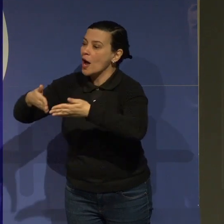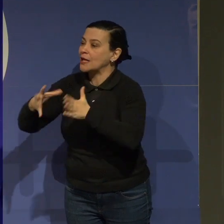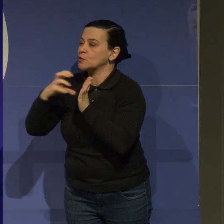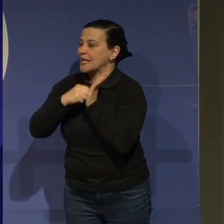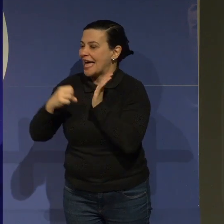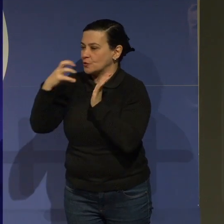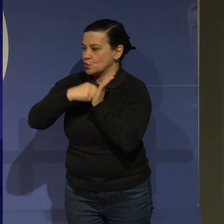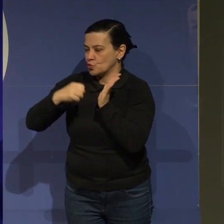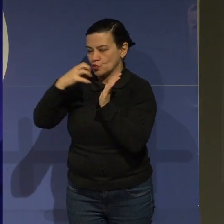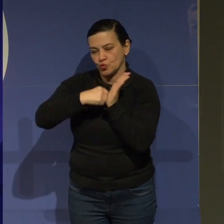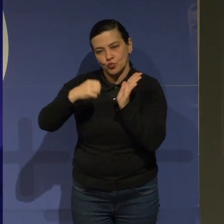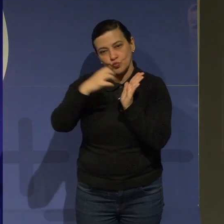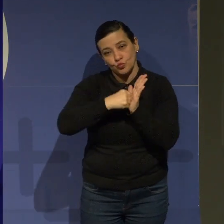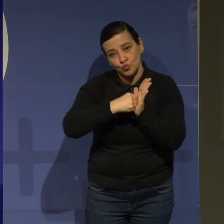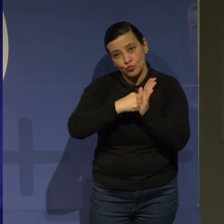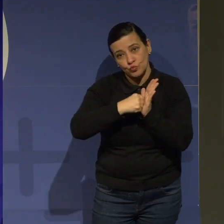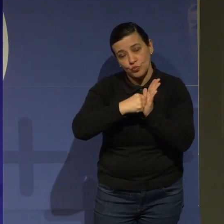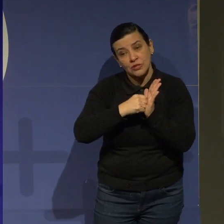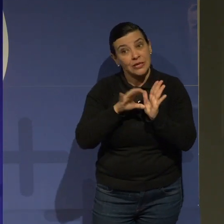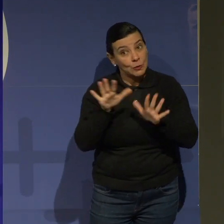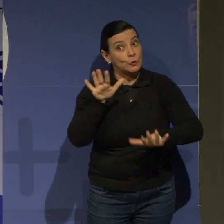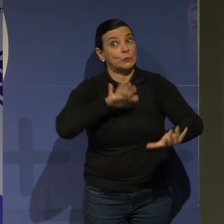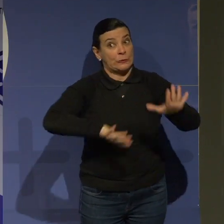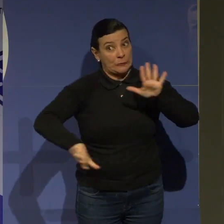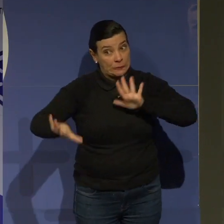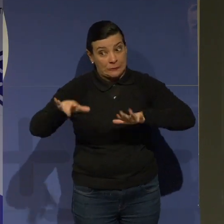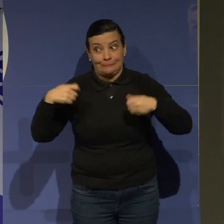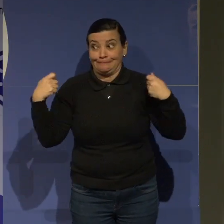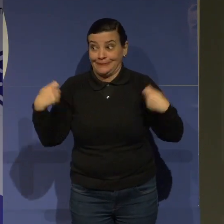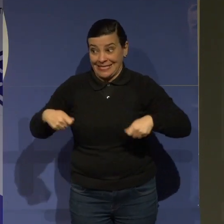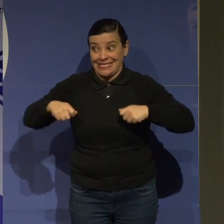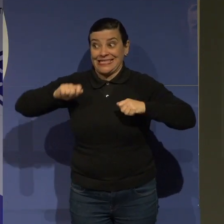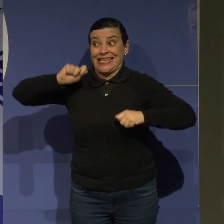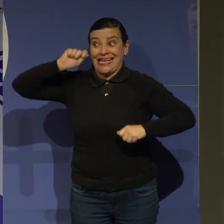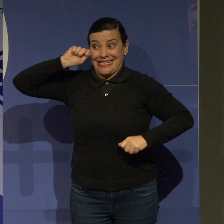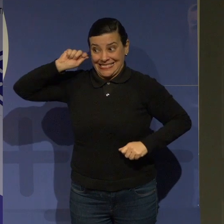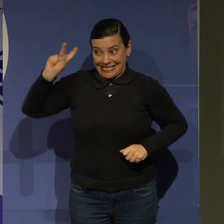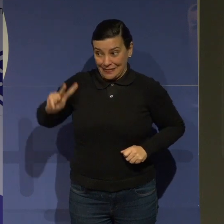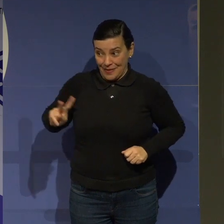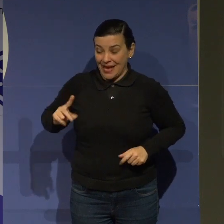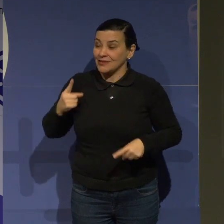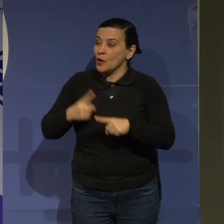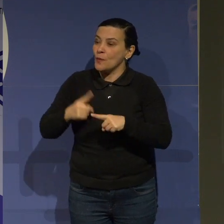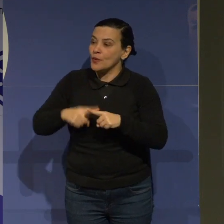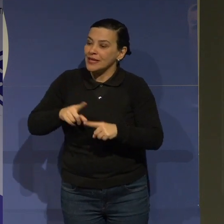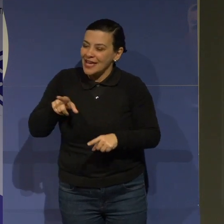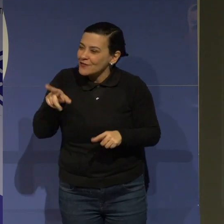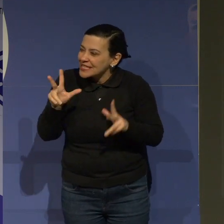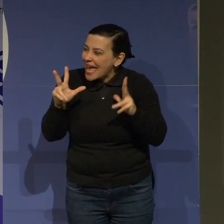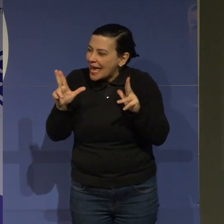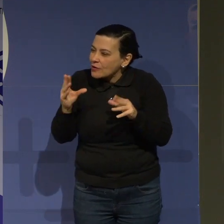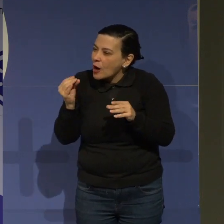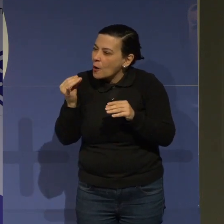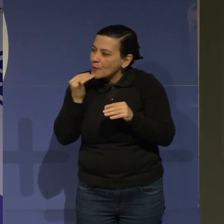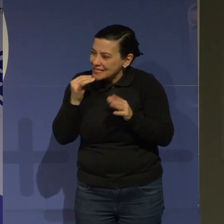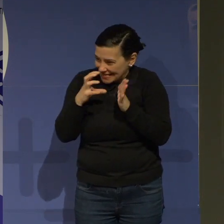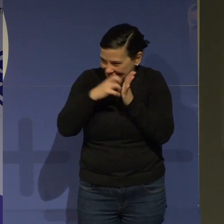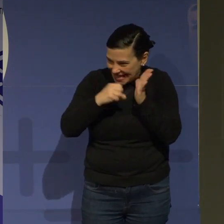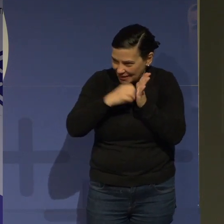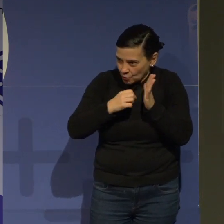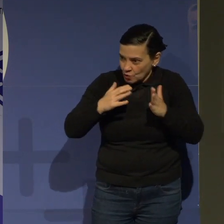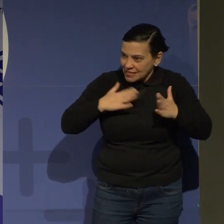dados. Então, se a gente não tomar cuidado, a gente acaba ficando cada vez mais ilhado nessas bolhas de dados.